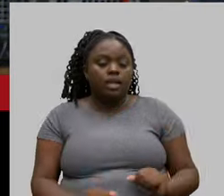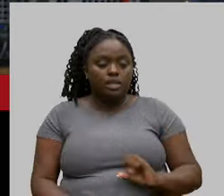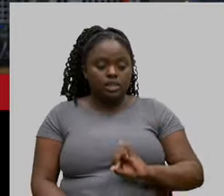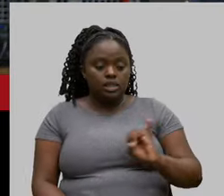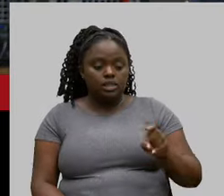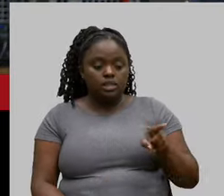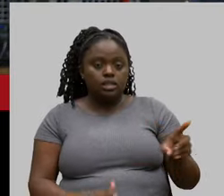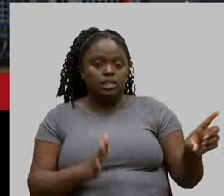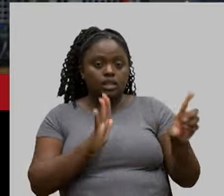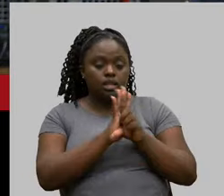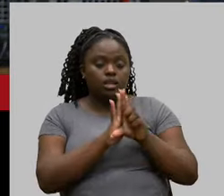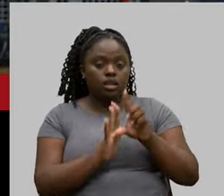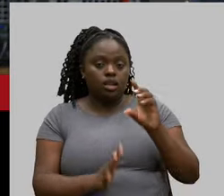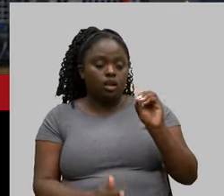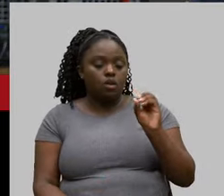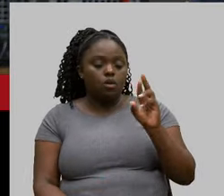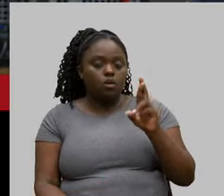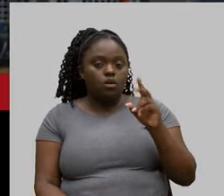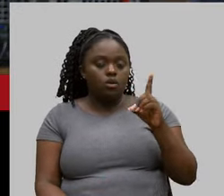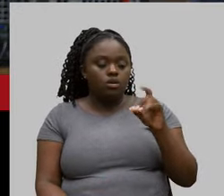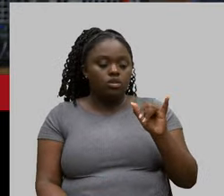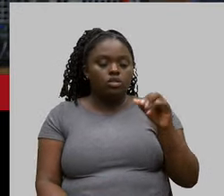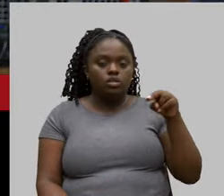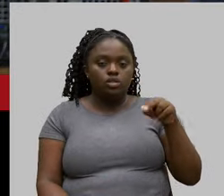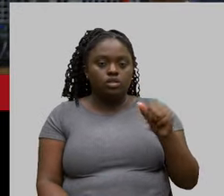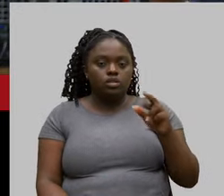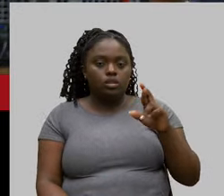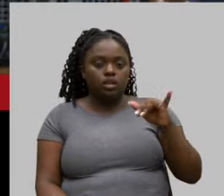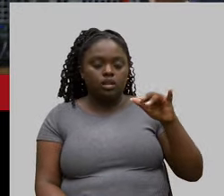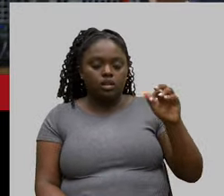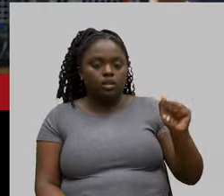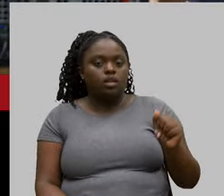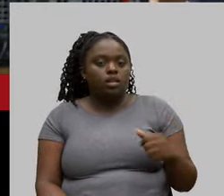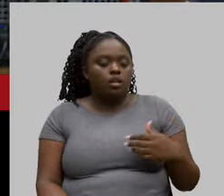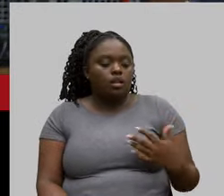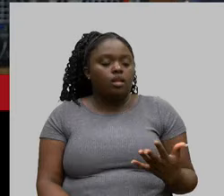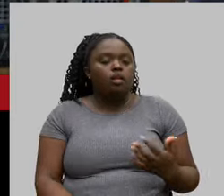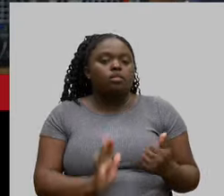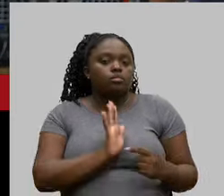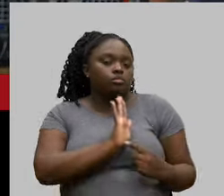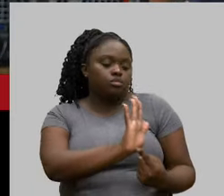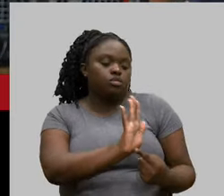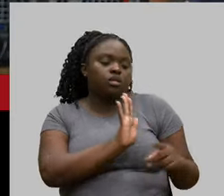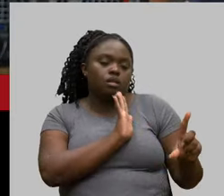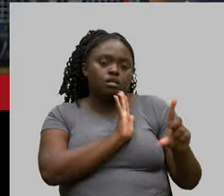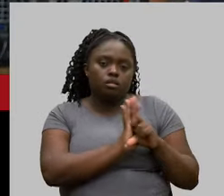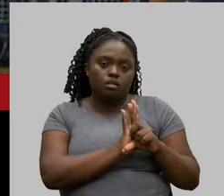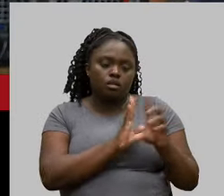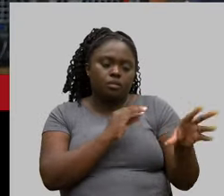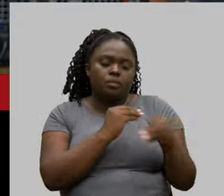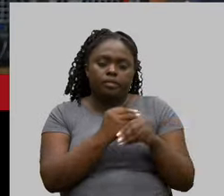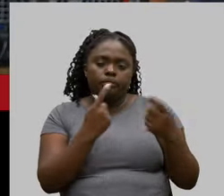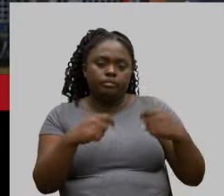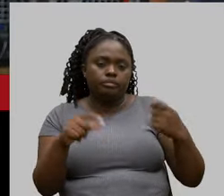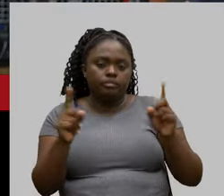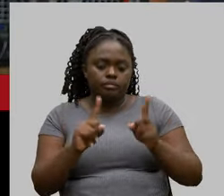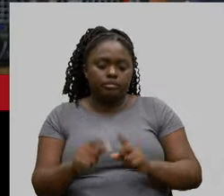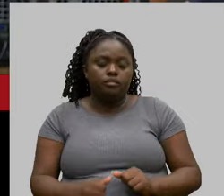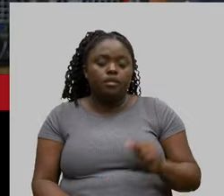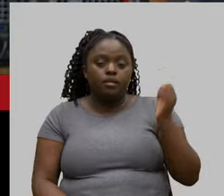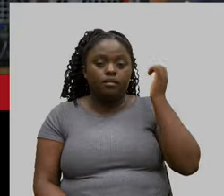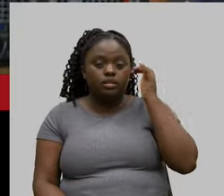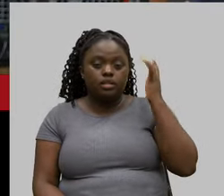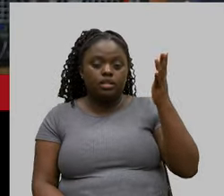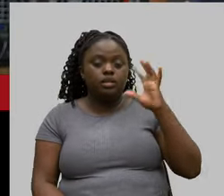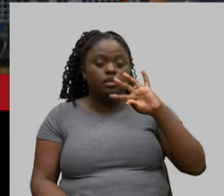ordinária então ele facilita não tem que ter emenda constitucional se for estado não tem que ter emenda lei orgânica nem lei complementar é lei ordinária facilita a